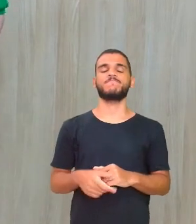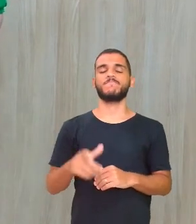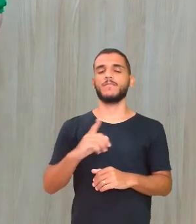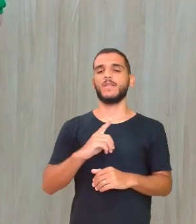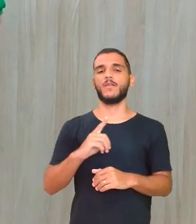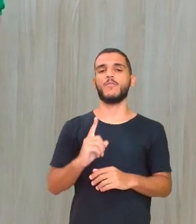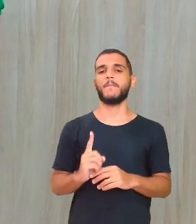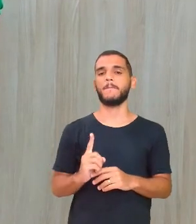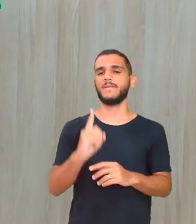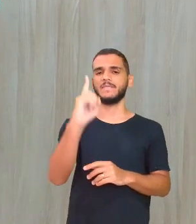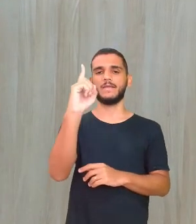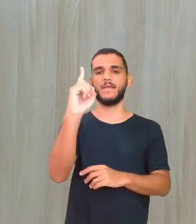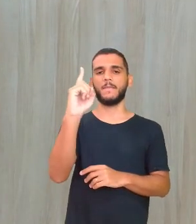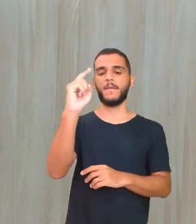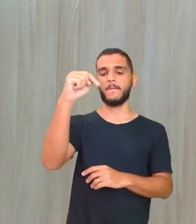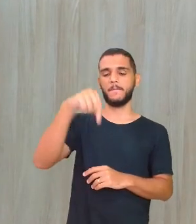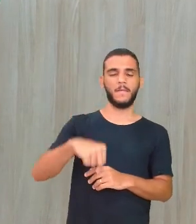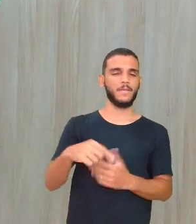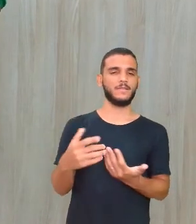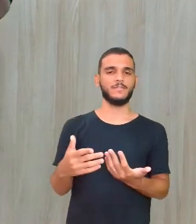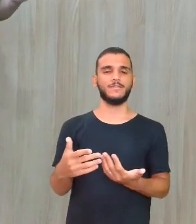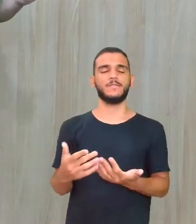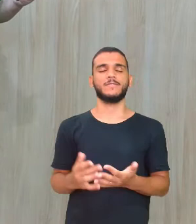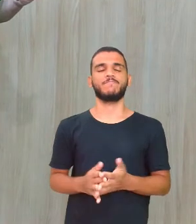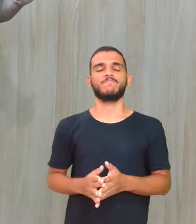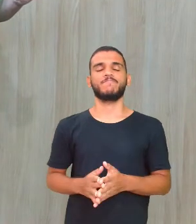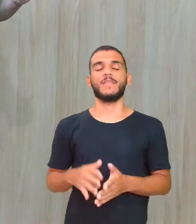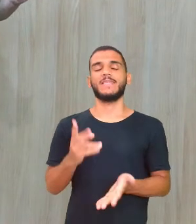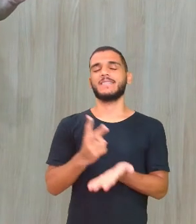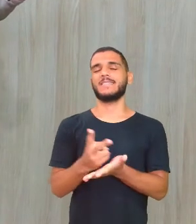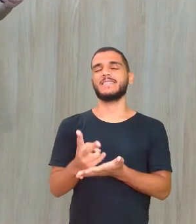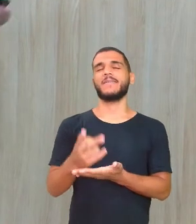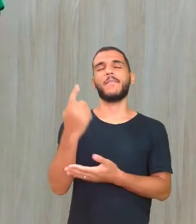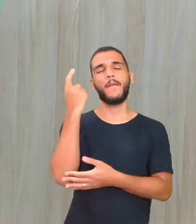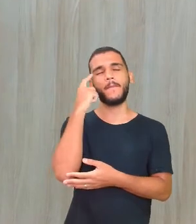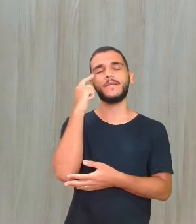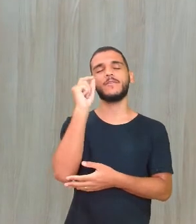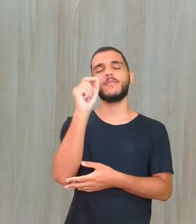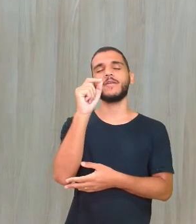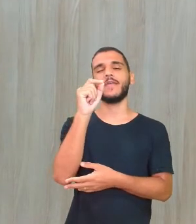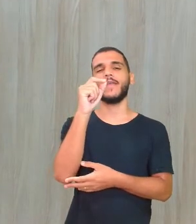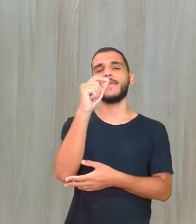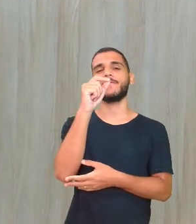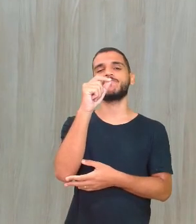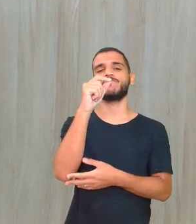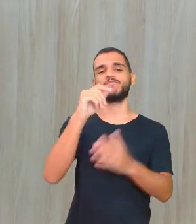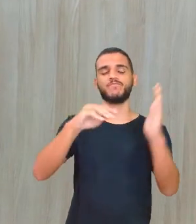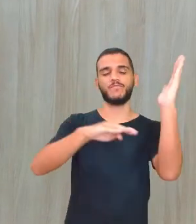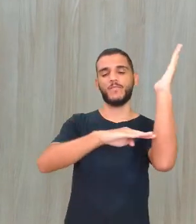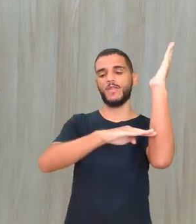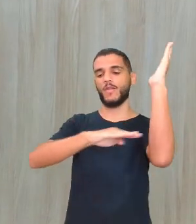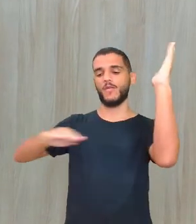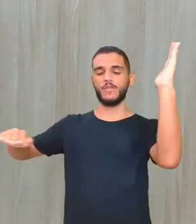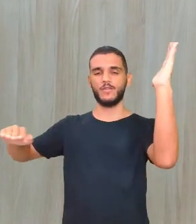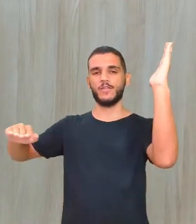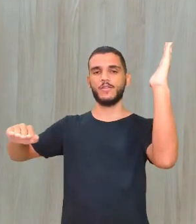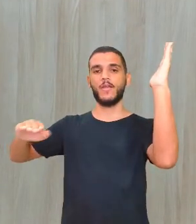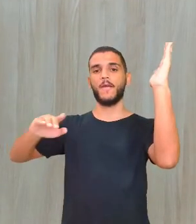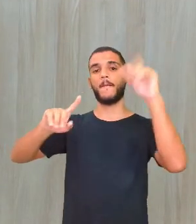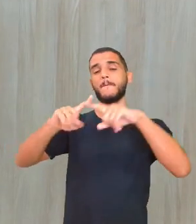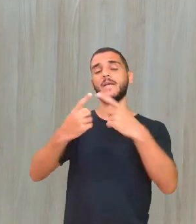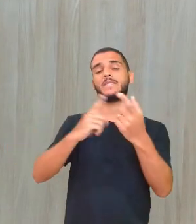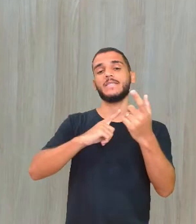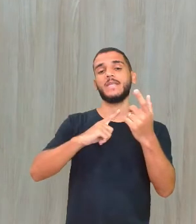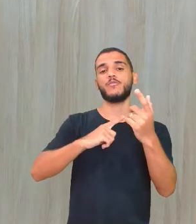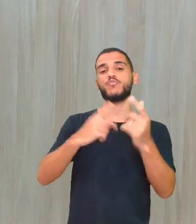para cima, para baixo. Tá? Normalmente, a gente pensa na reta numérica na horizontal. Mas no plano cartesiano, a gente está falando de duas